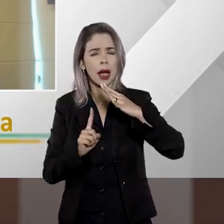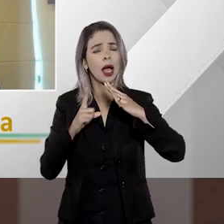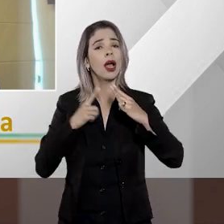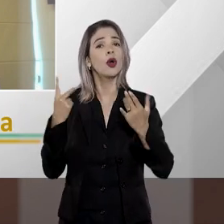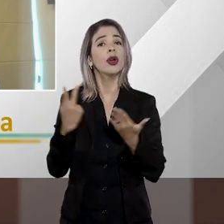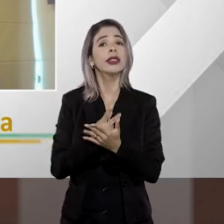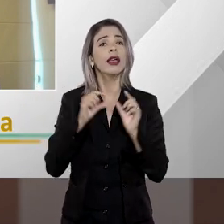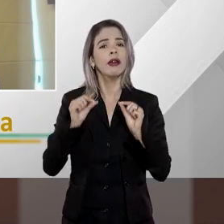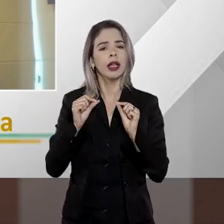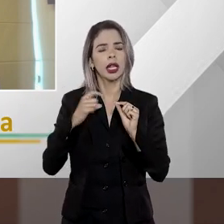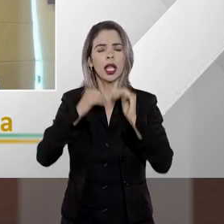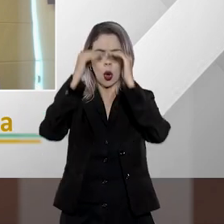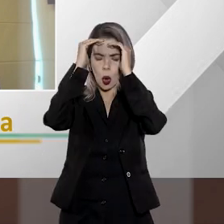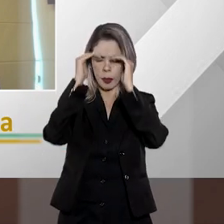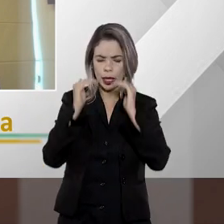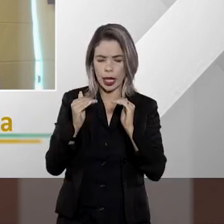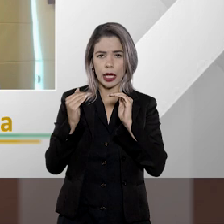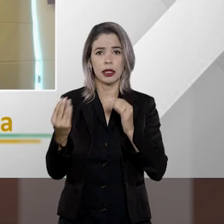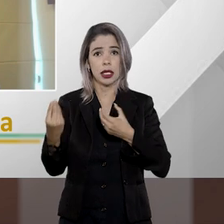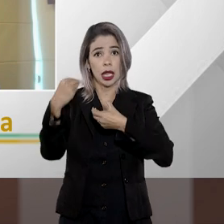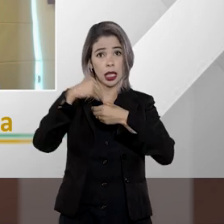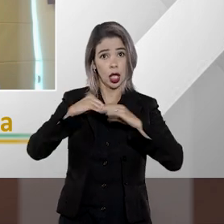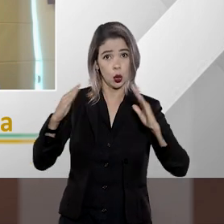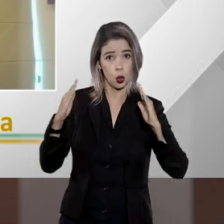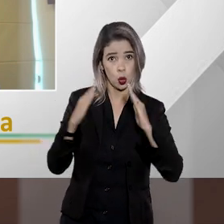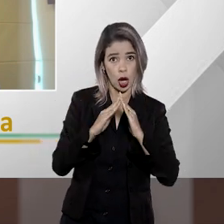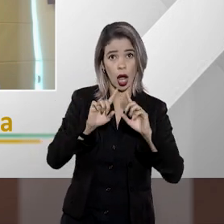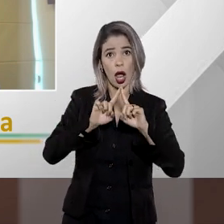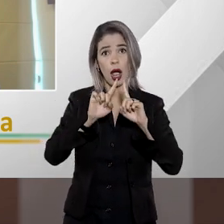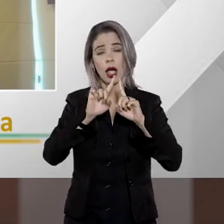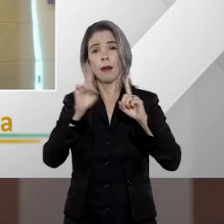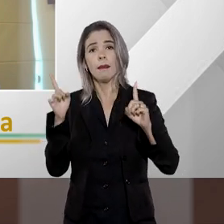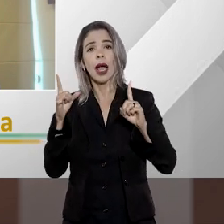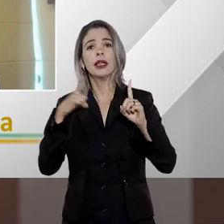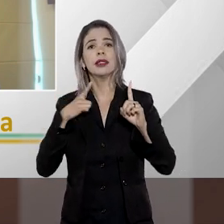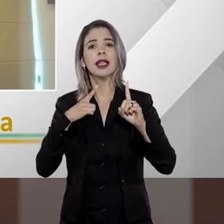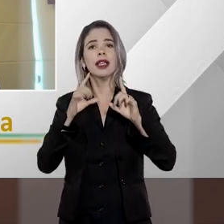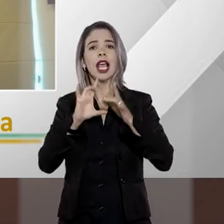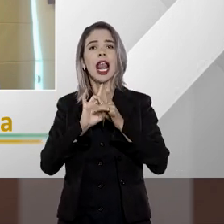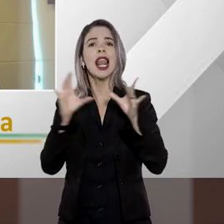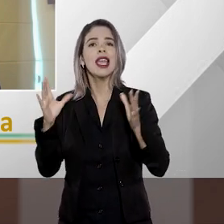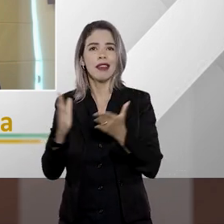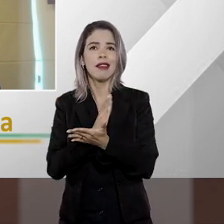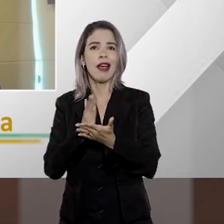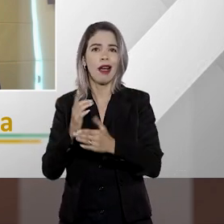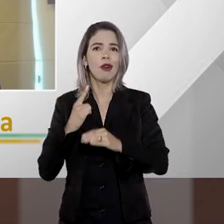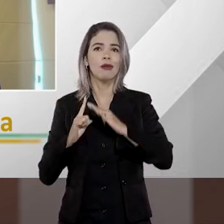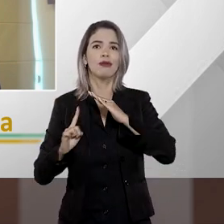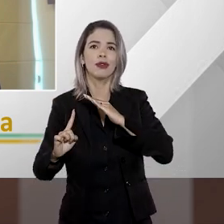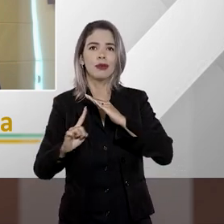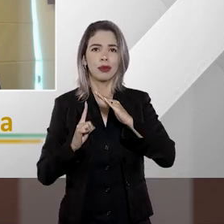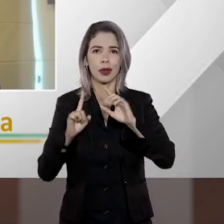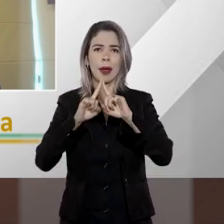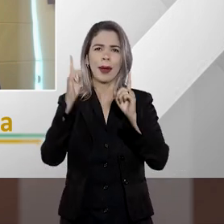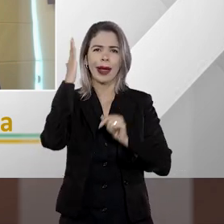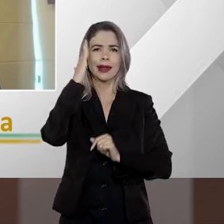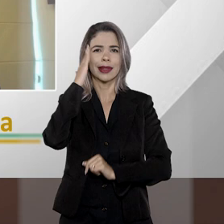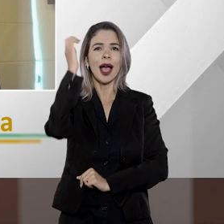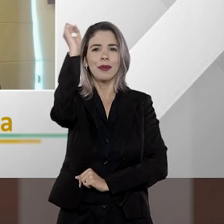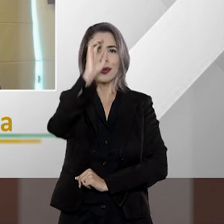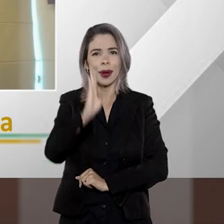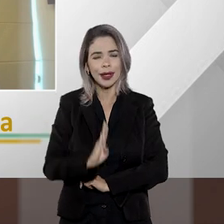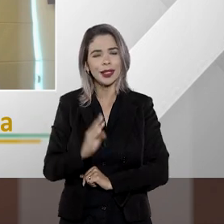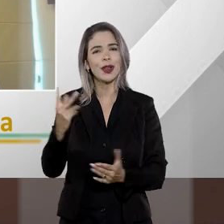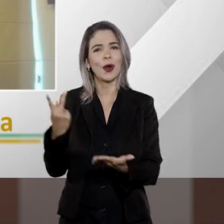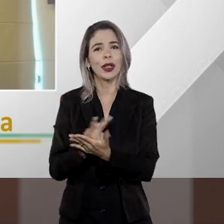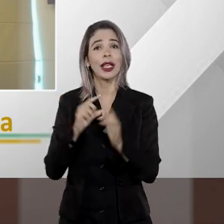de presídio, destinado a condenados ao regime fechado. Só que, na realidade carcerária aqui do Brasil, a gente sabe muito bem,